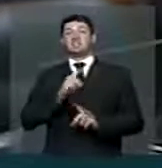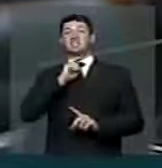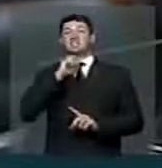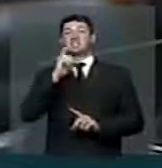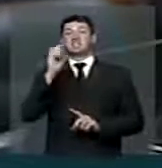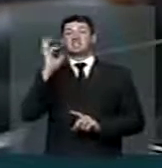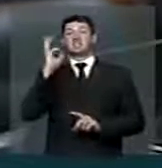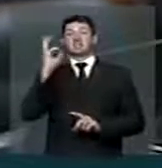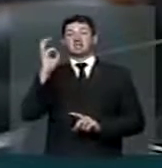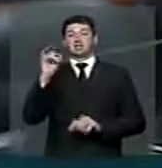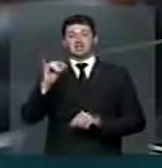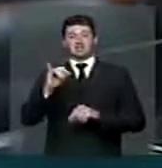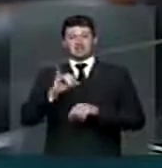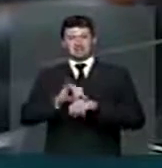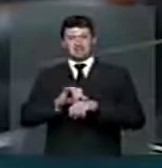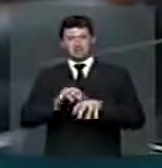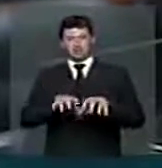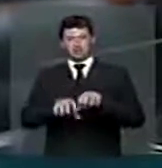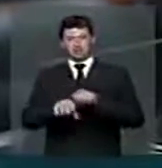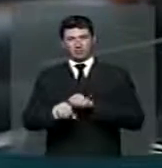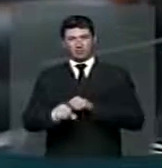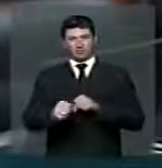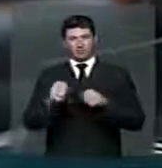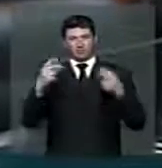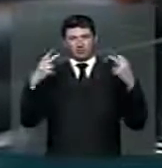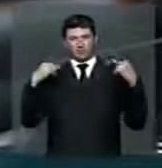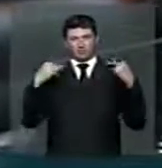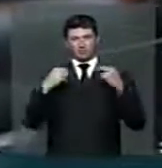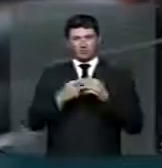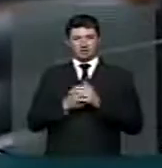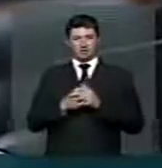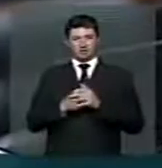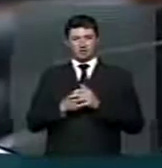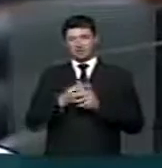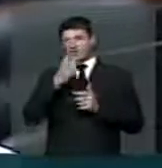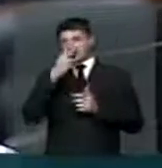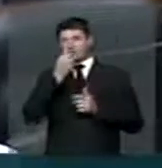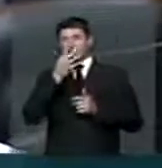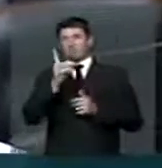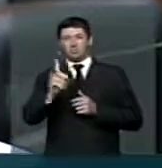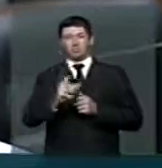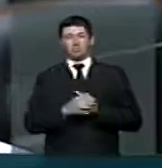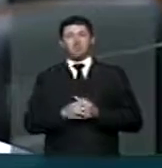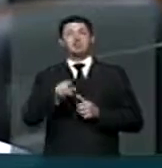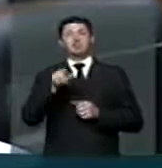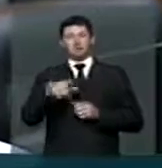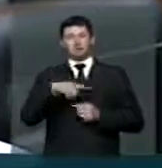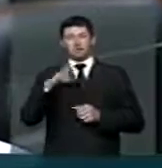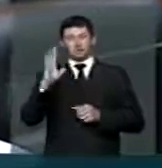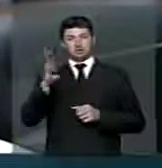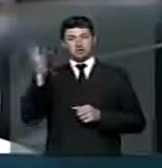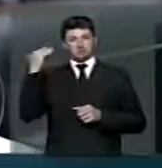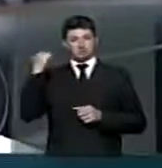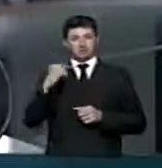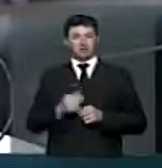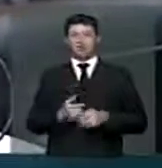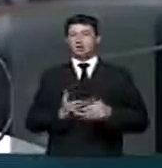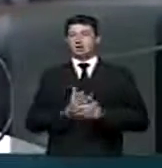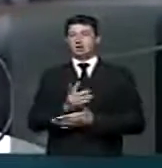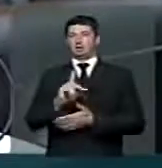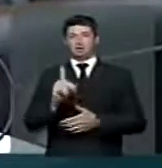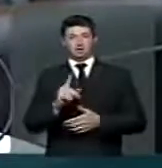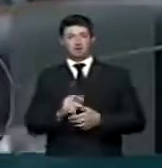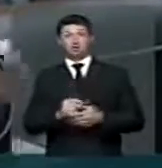dos centros de formação de condutores presentes avalia como positivo. Isso já existiu, não foi aprovado,